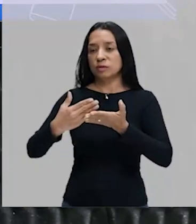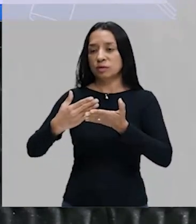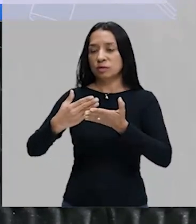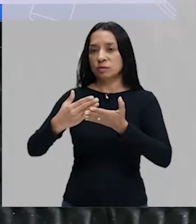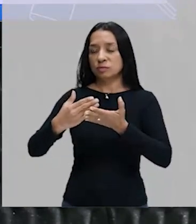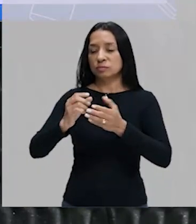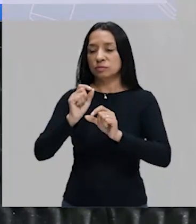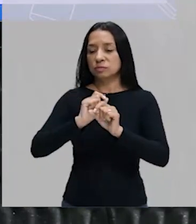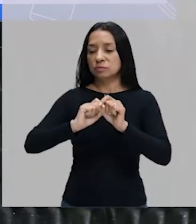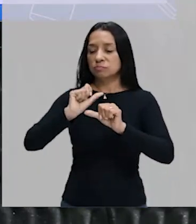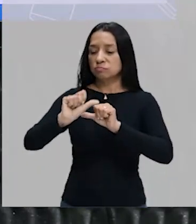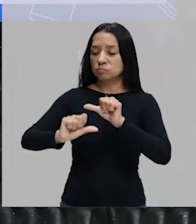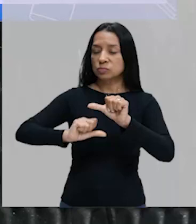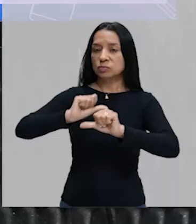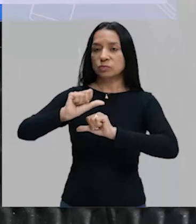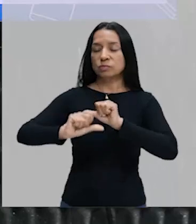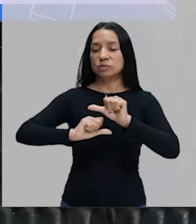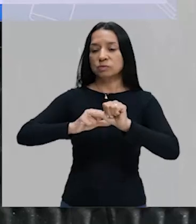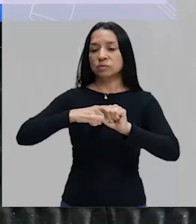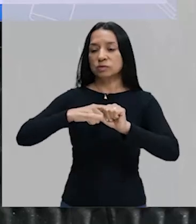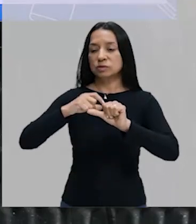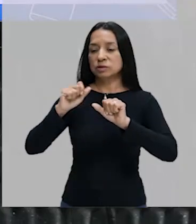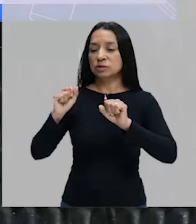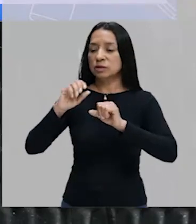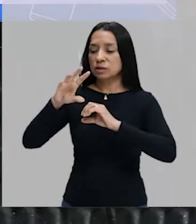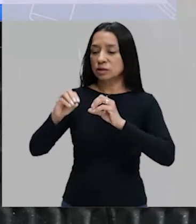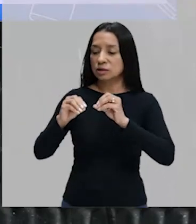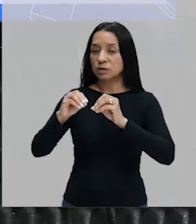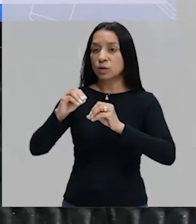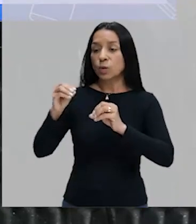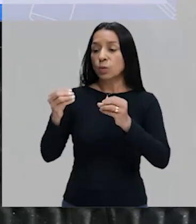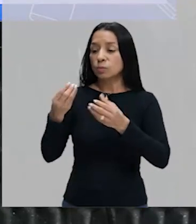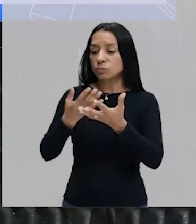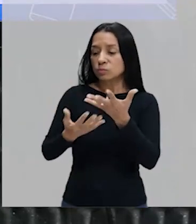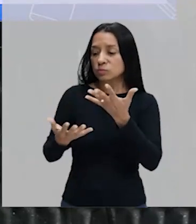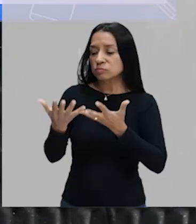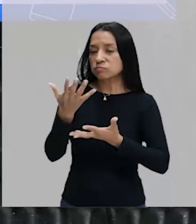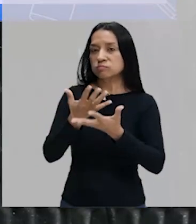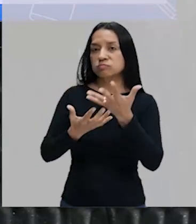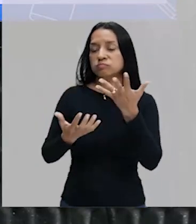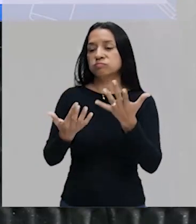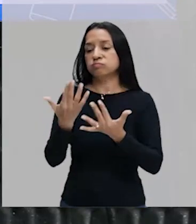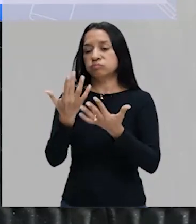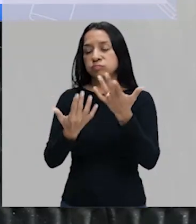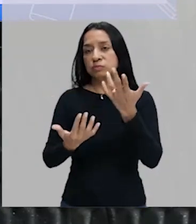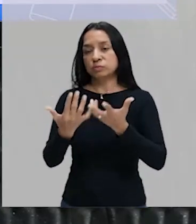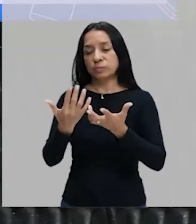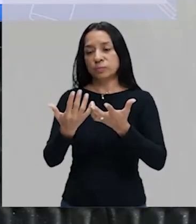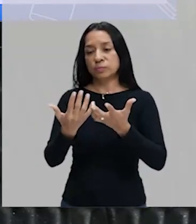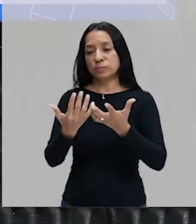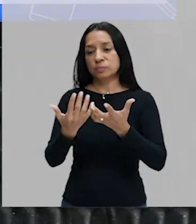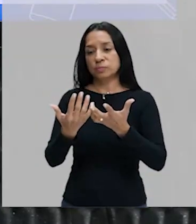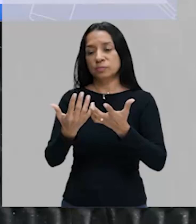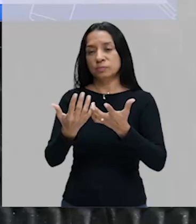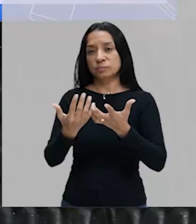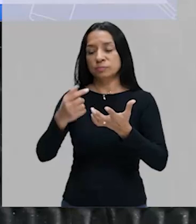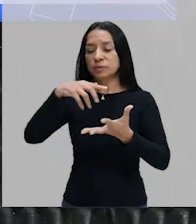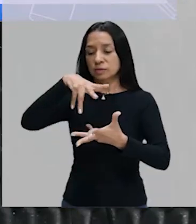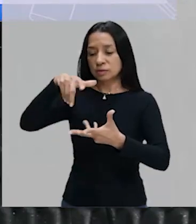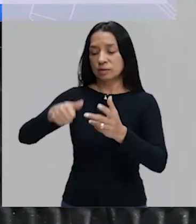reações que ocorreram entre os gases constituintes da atmosfera da Terra primitiva. E aí a